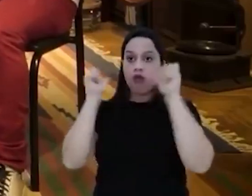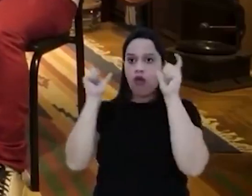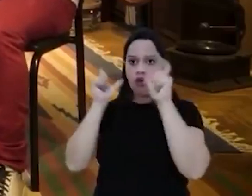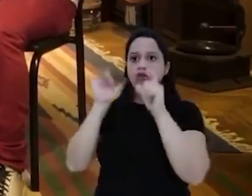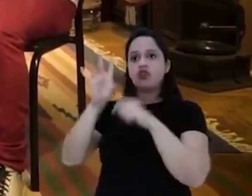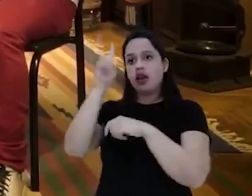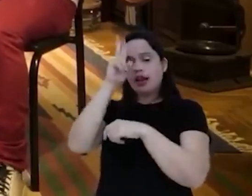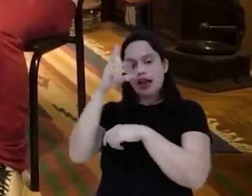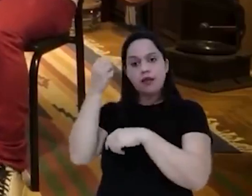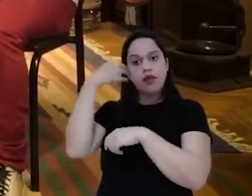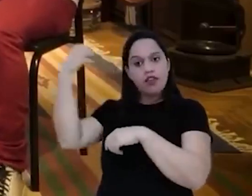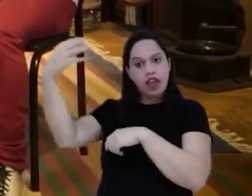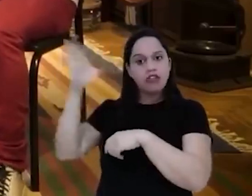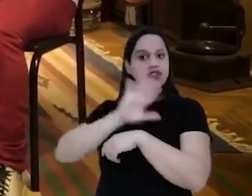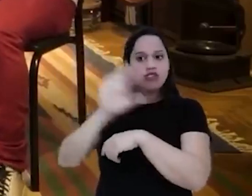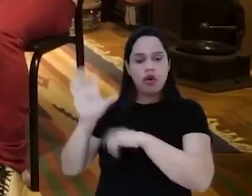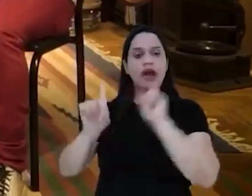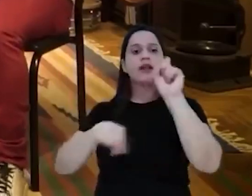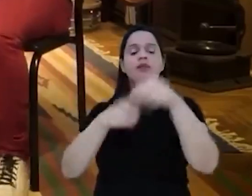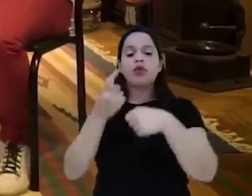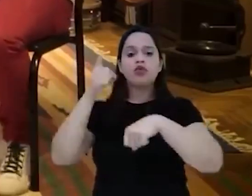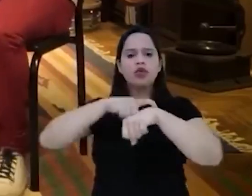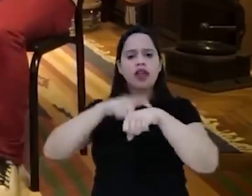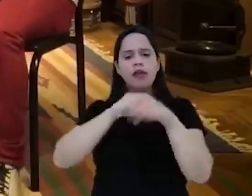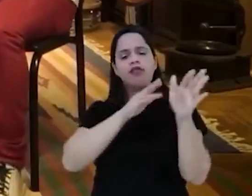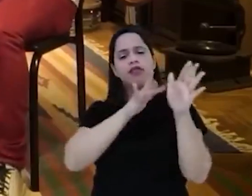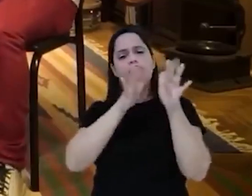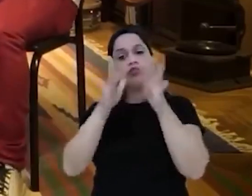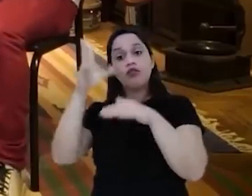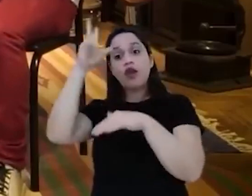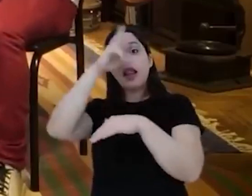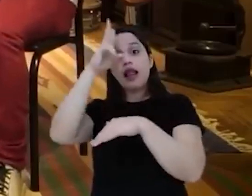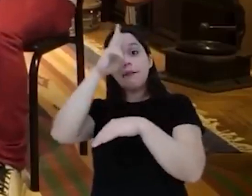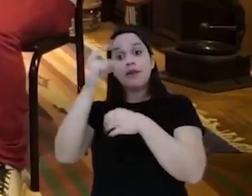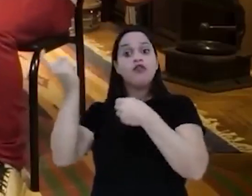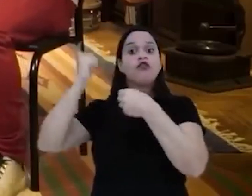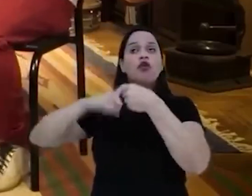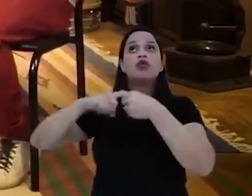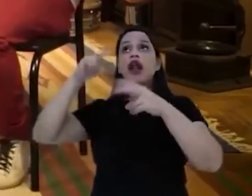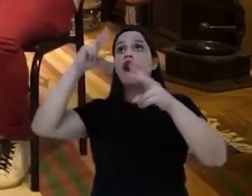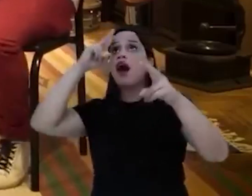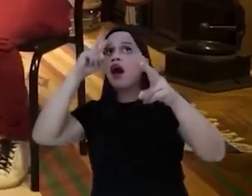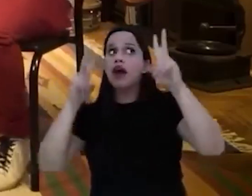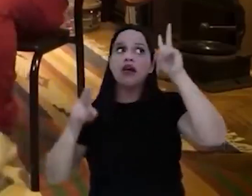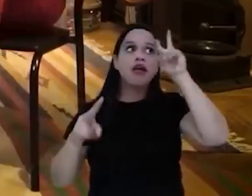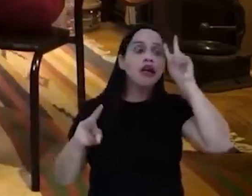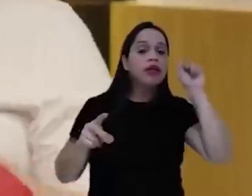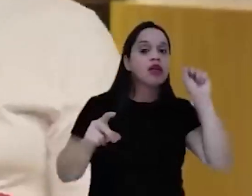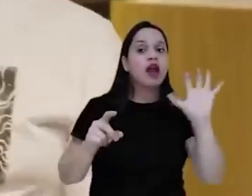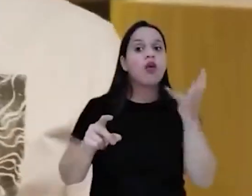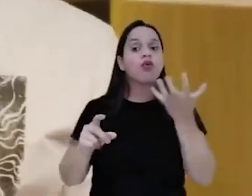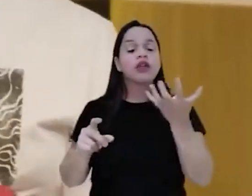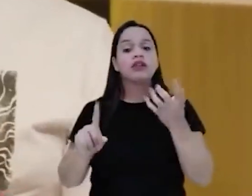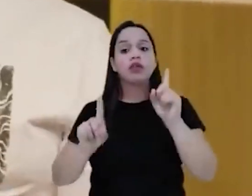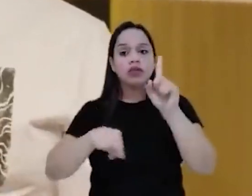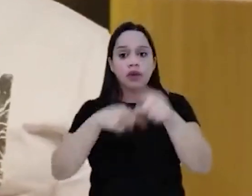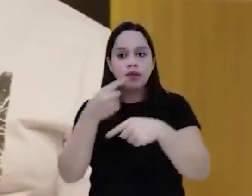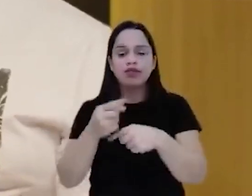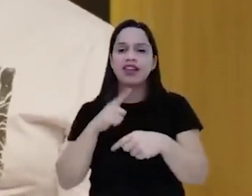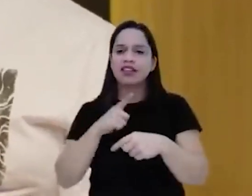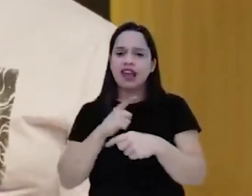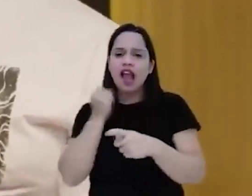Totó só da viagem só da viagem e aí depois com tempo você foi regredindo e lembrando foi então